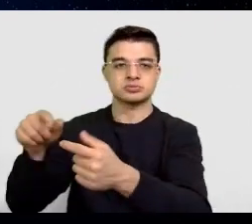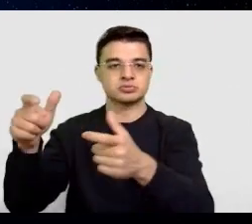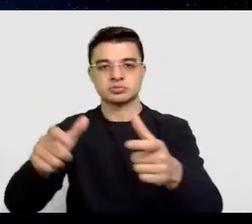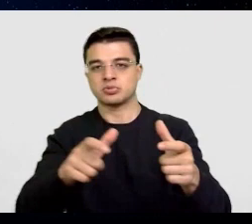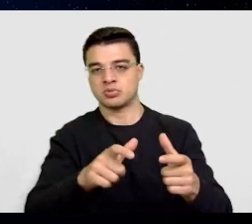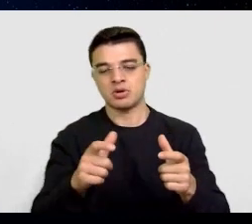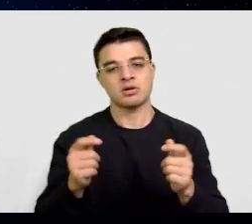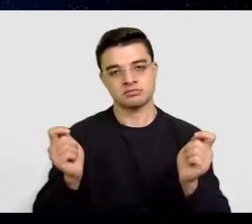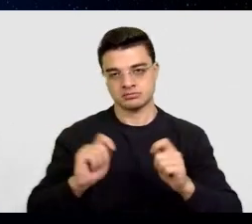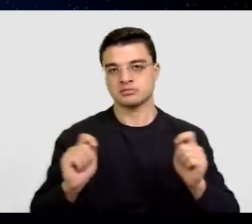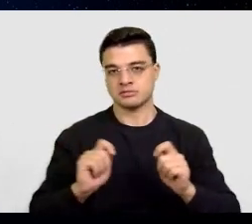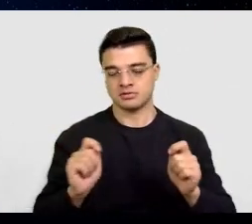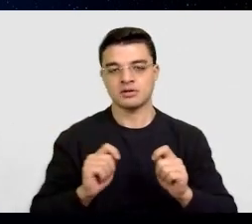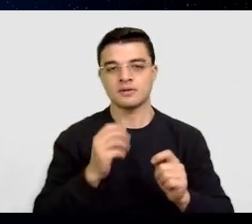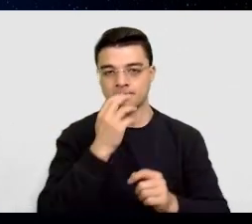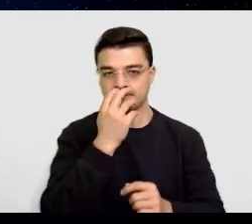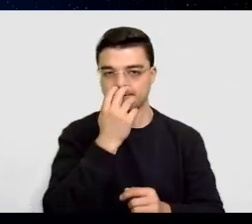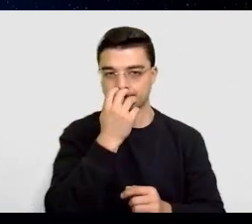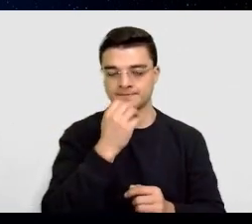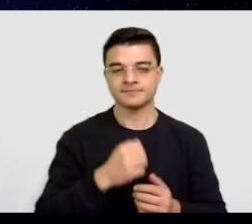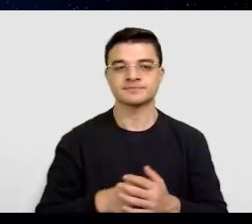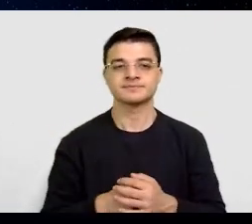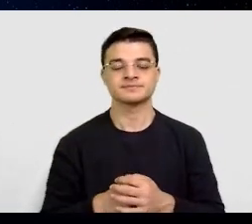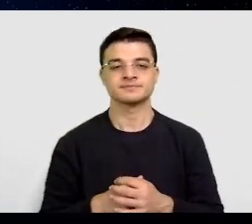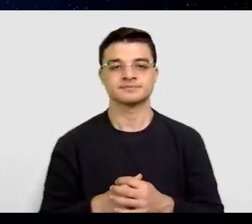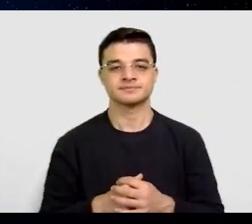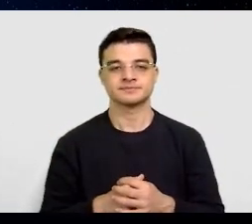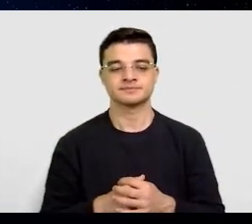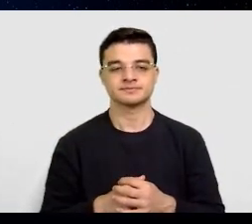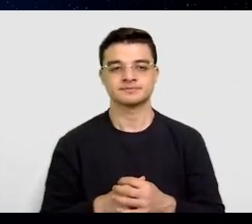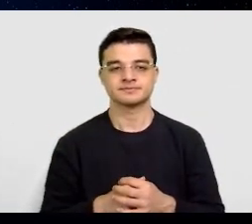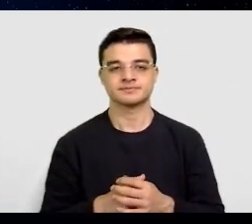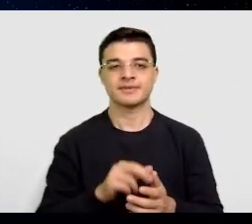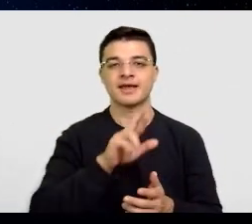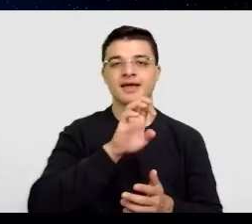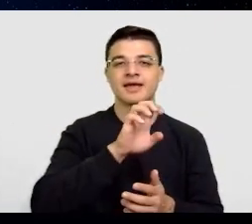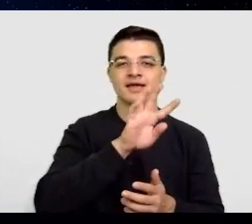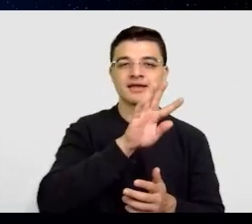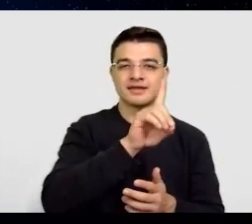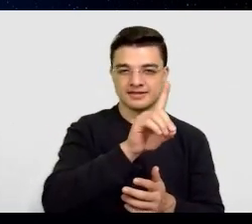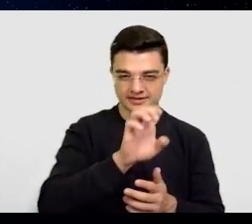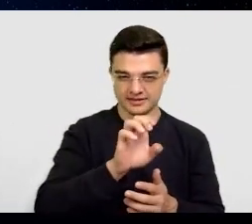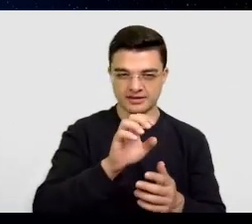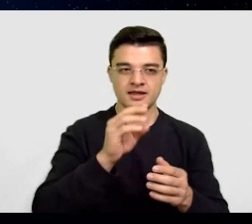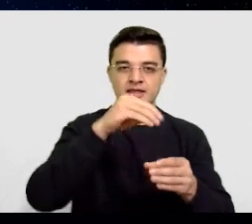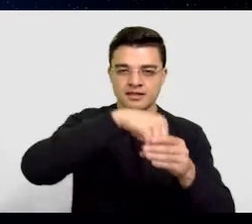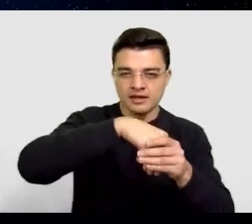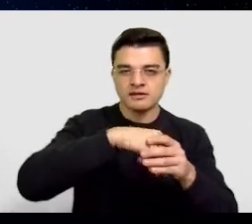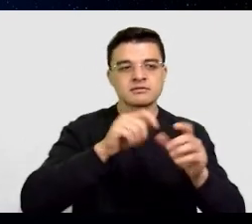de interagir melhor com a rede interna. Então, eu explorei na segunda requisição